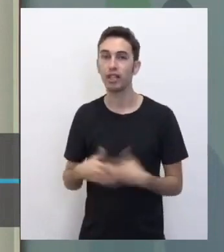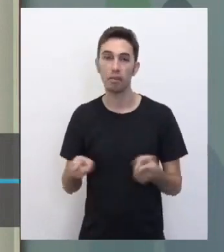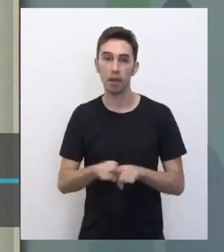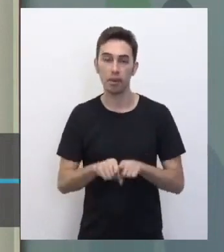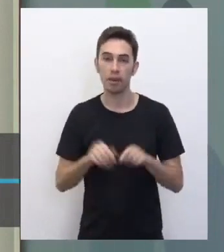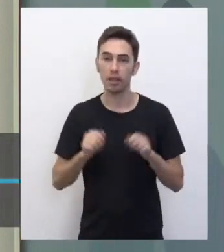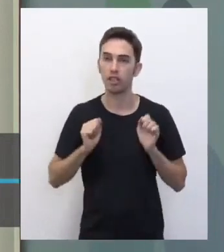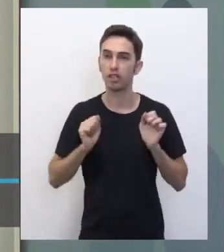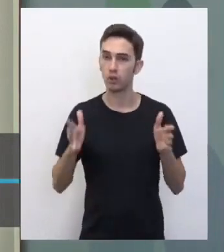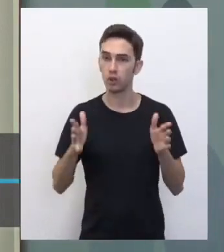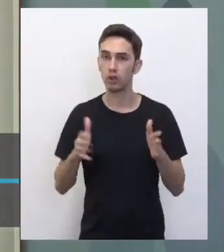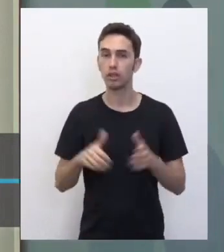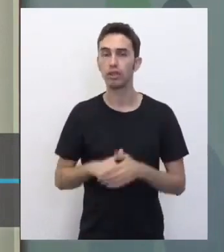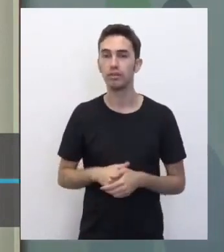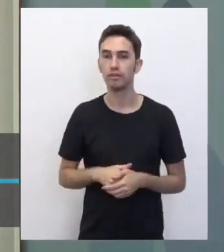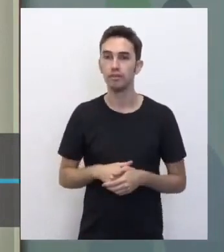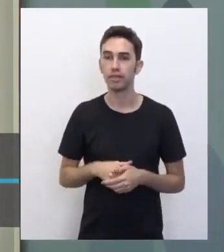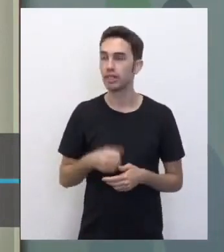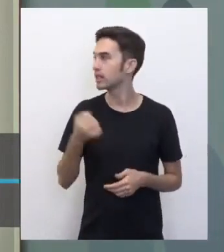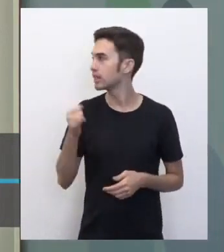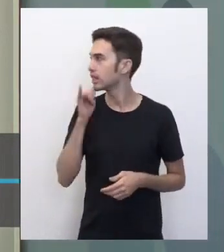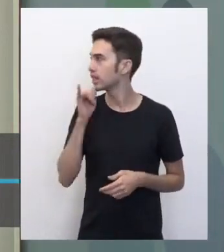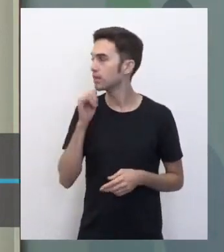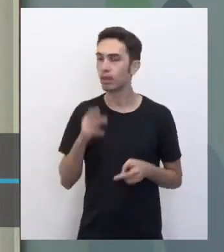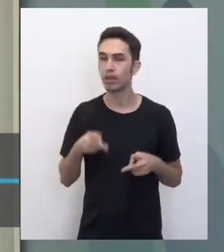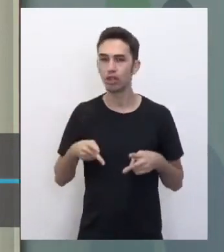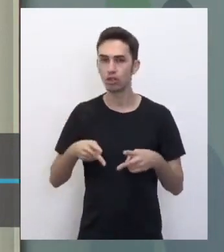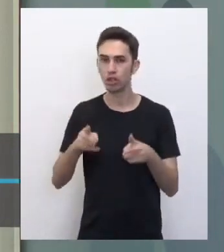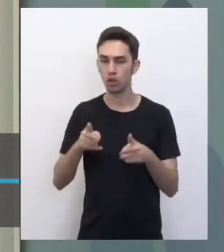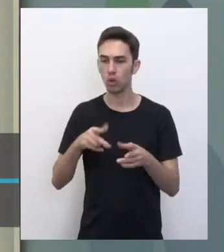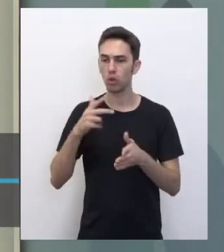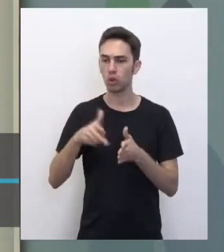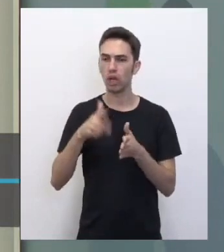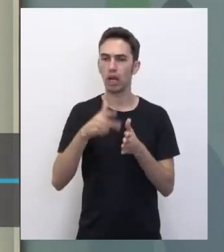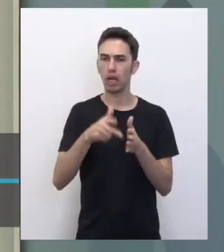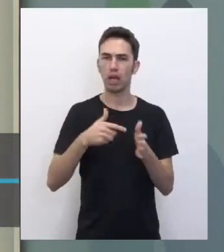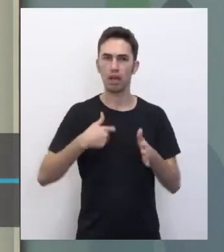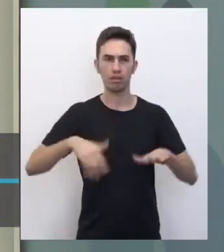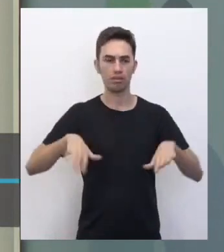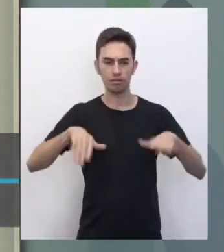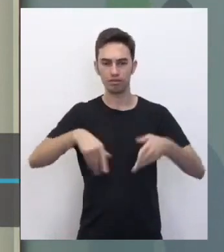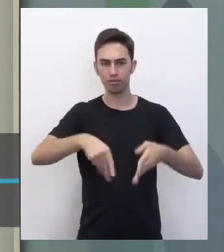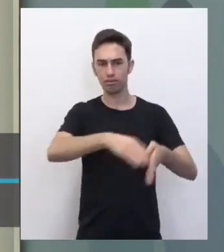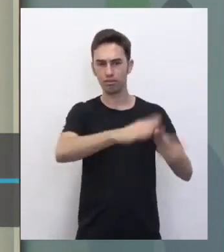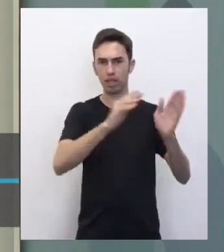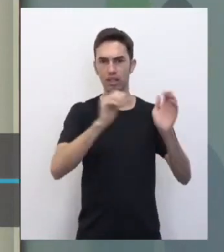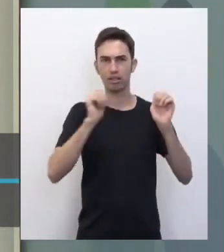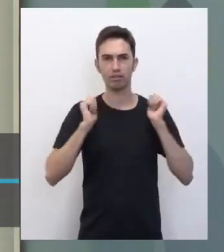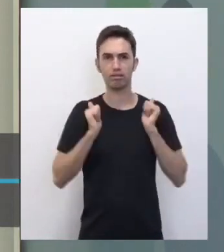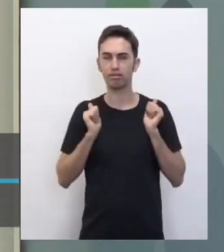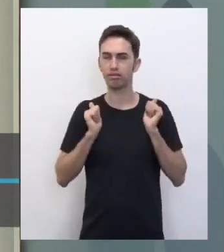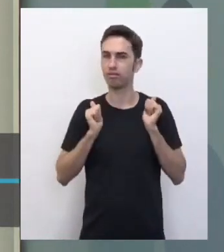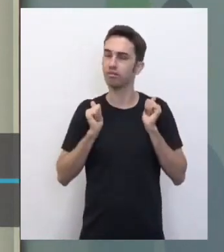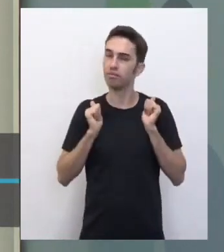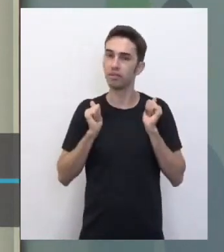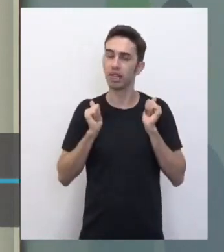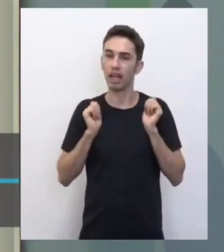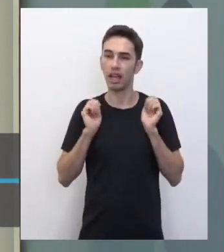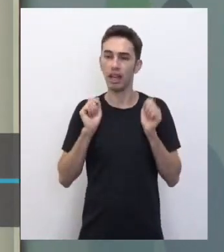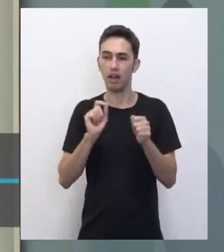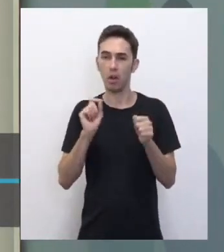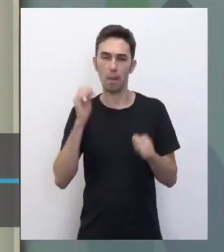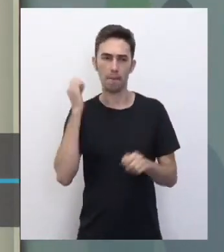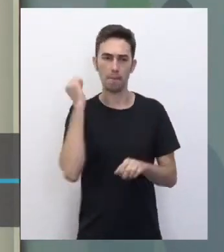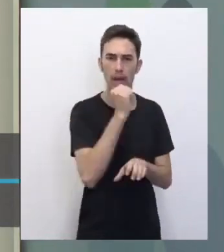atitude. Se eu deixo o trem seguir o seu curso, eu não tenho responsabilidade, afinal de contas eu não fiz nada. Eu não estou